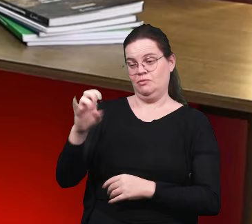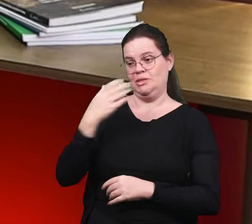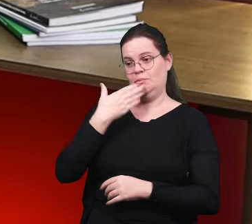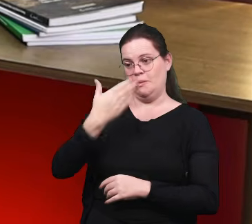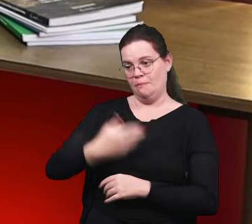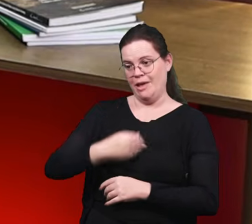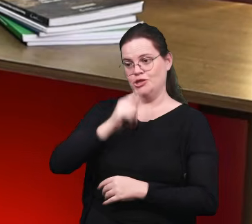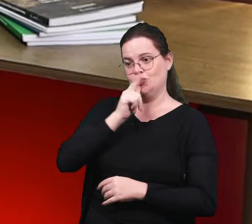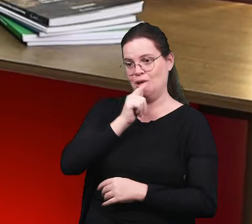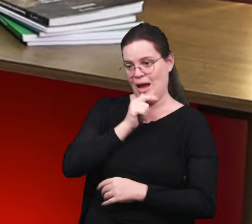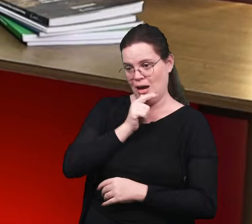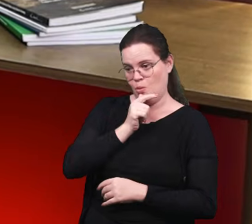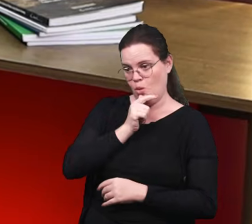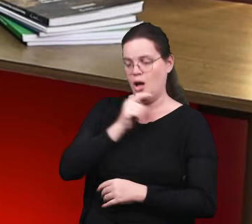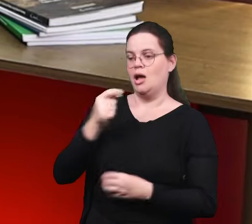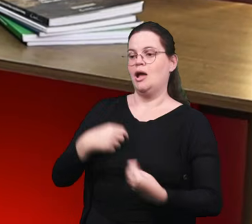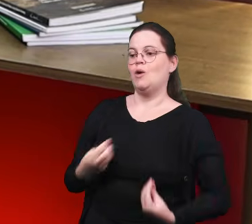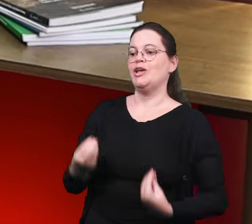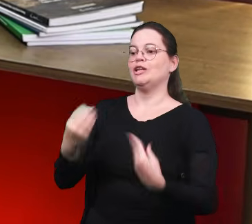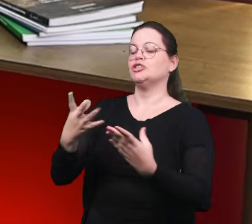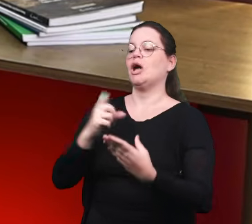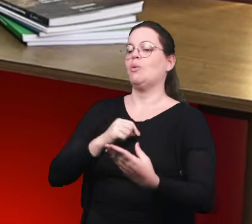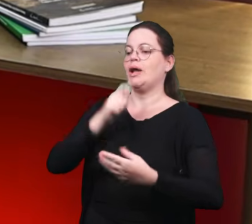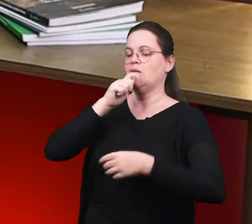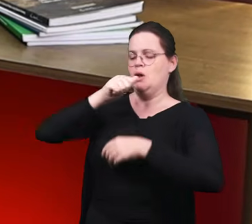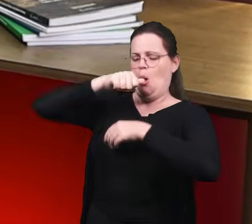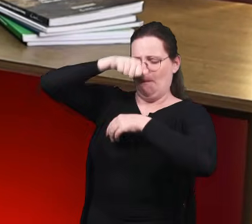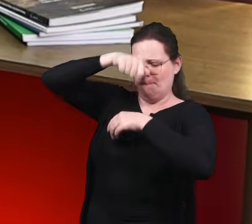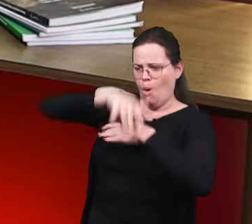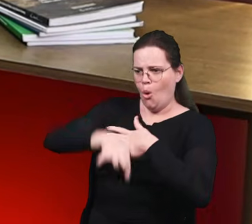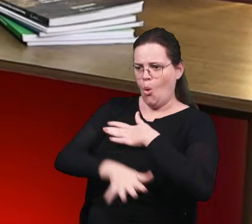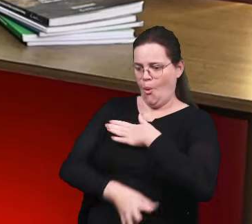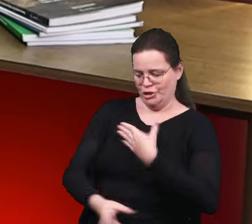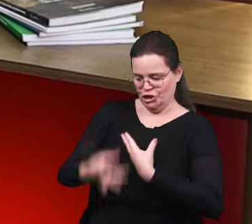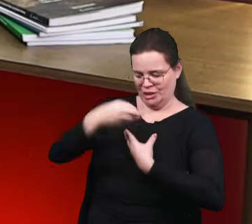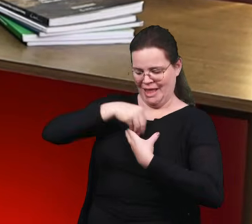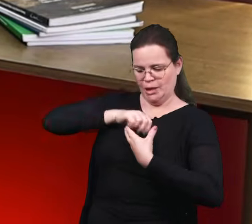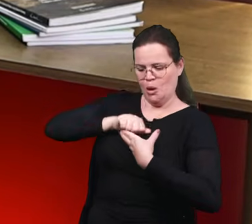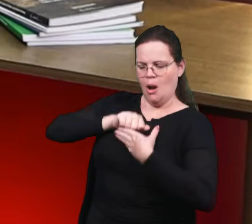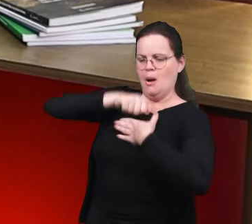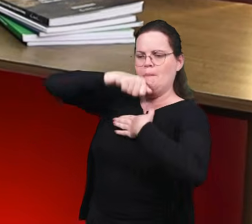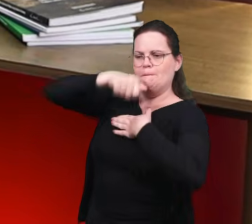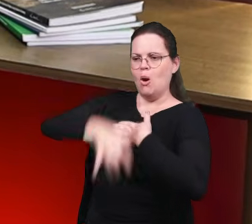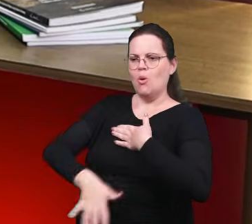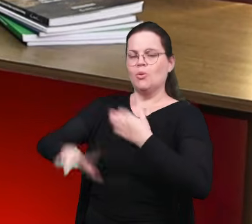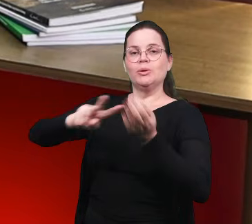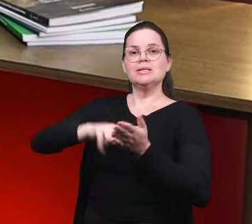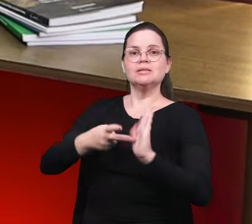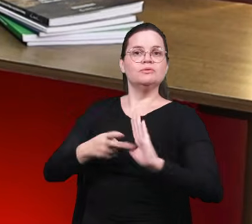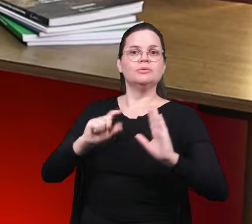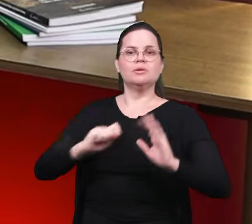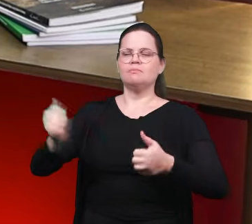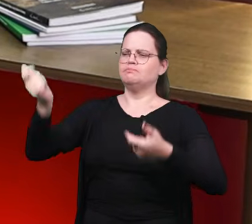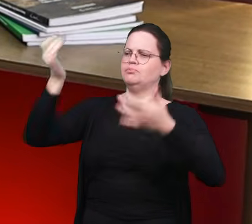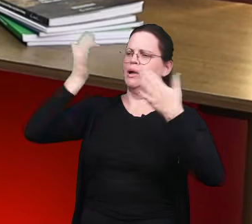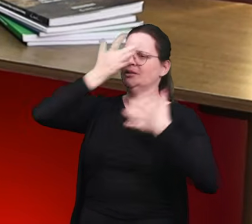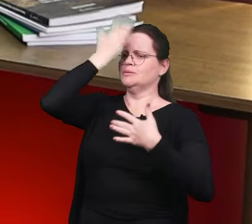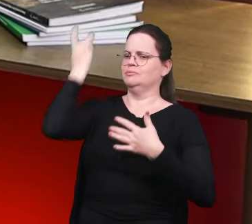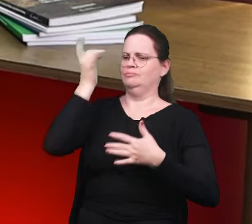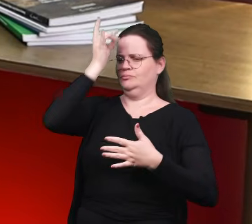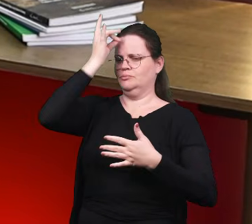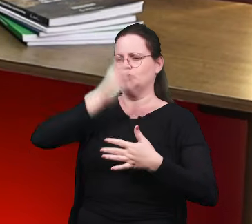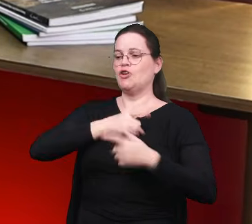mudança gloriosa e maravilhosa na vida do homem. Então nós vemos assim, e nós vemos aqui o contraposto, né, entre o que é graça e o que é